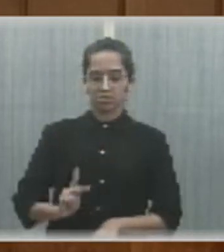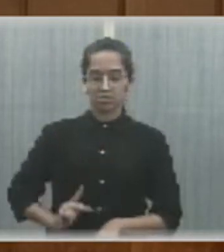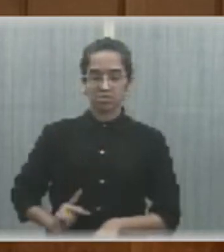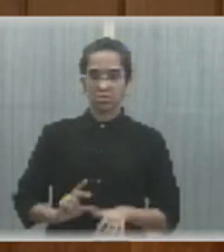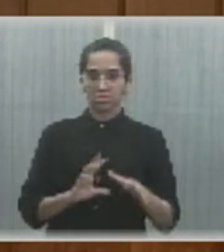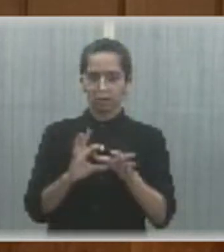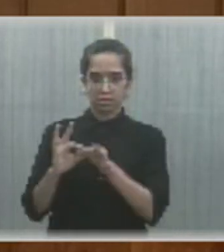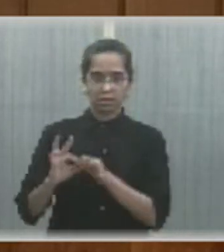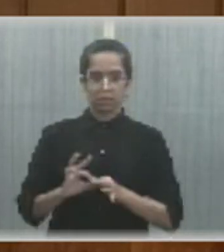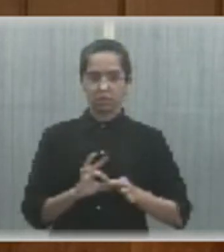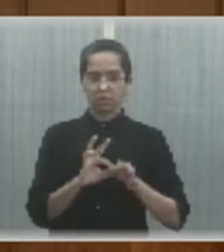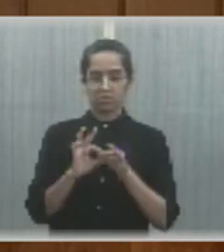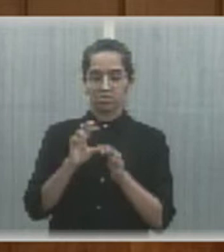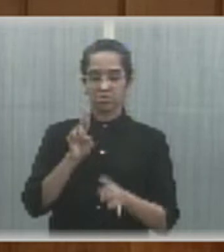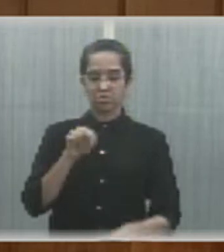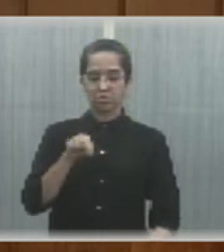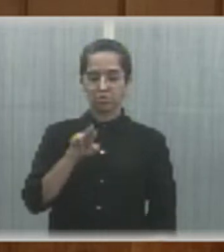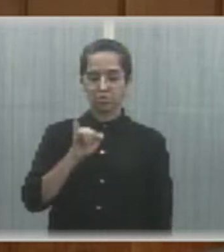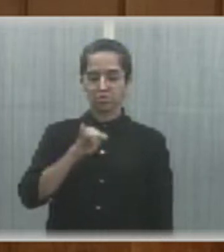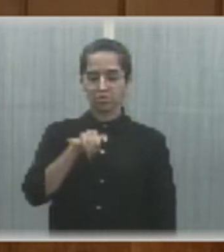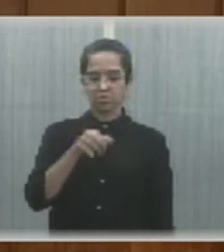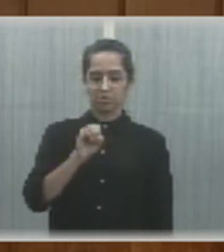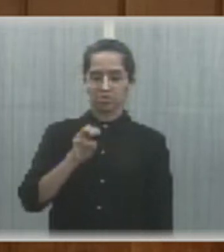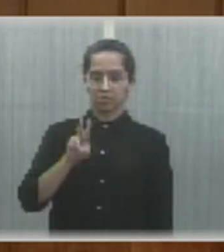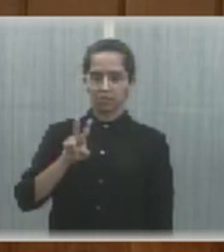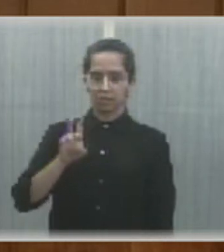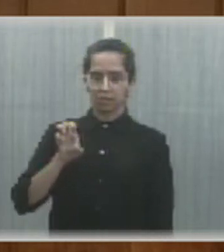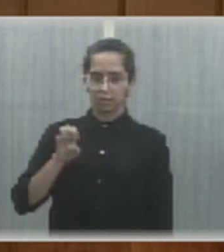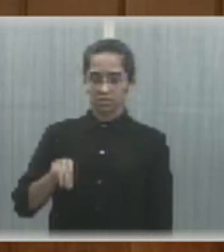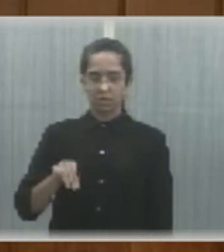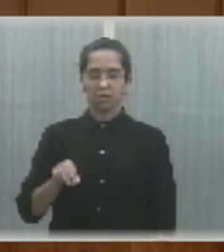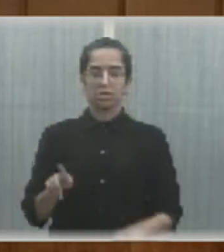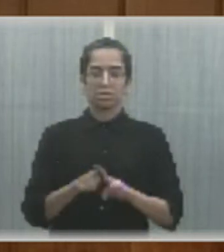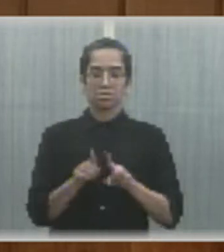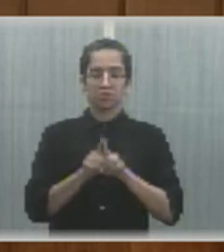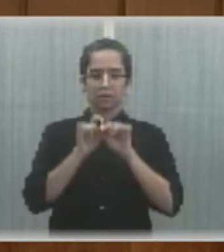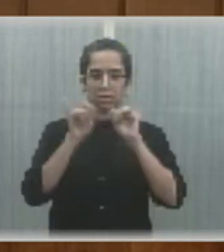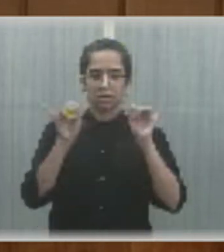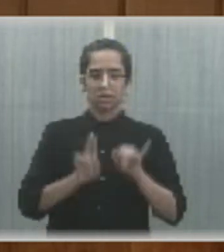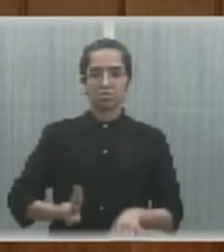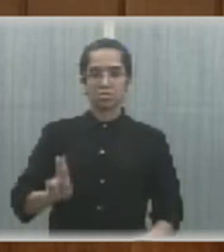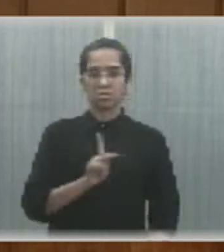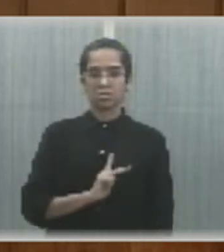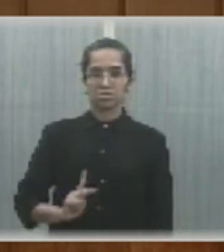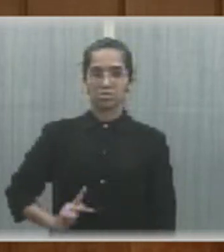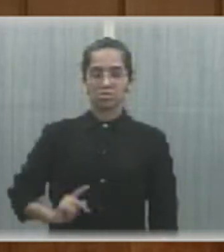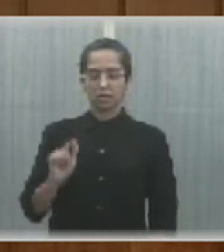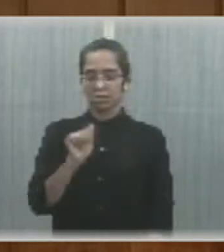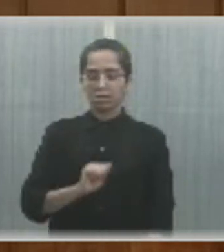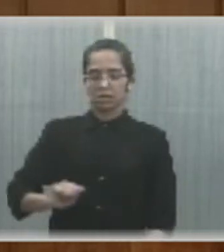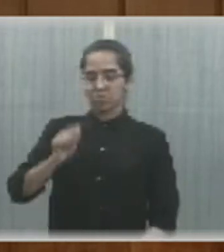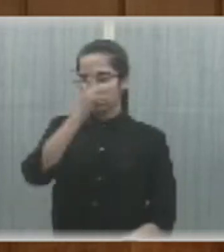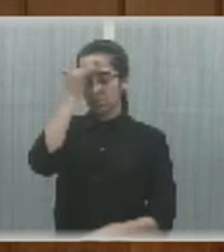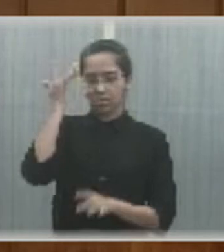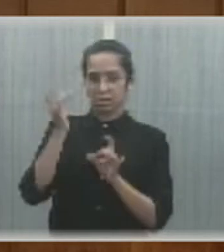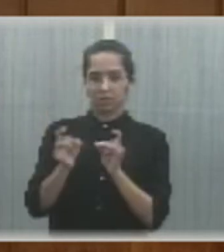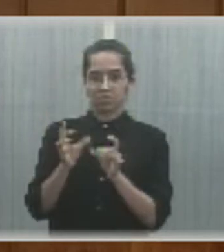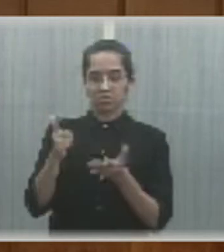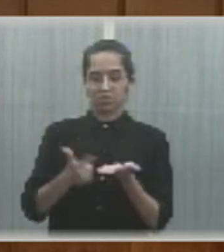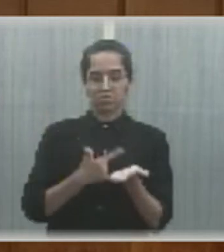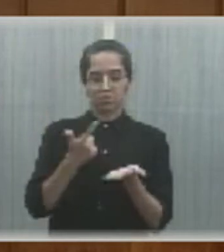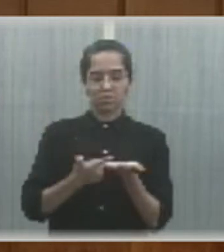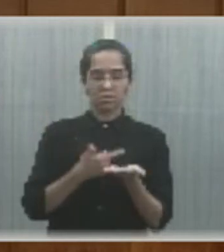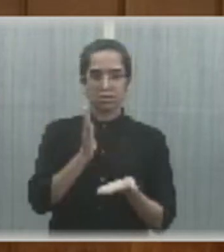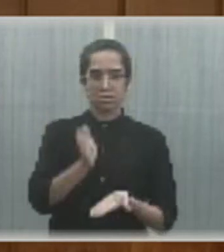Piauí, Unijovem, e da Outras Providências, e que reconhece de utilidade pública a Associação dos Vendedores de Livros Usados e da